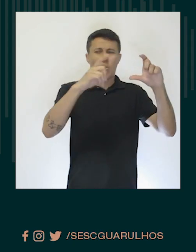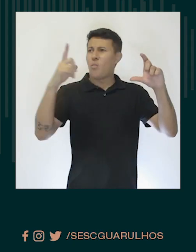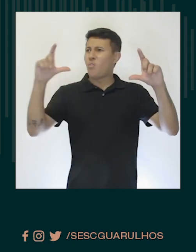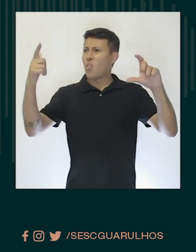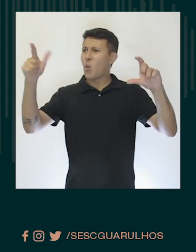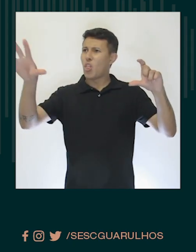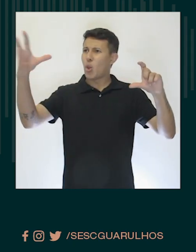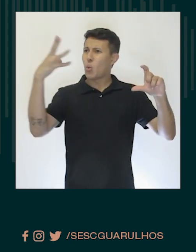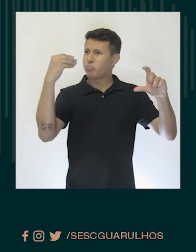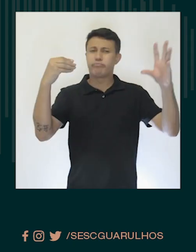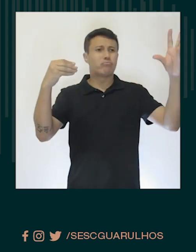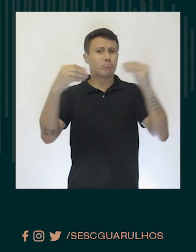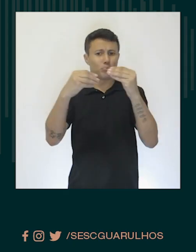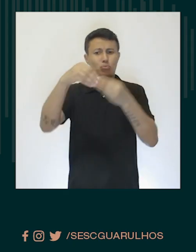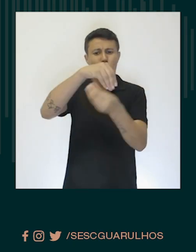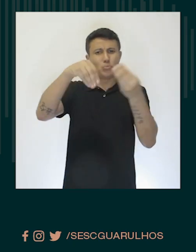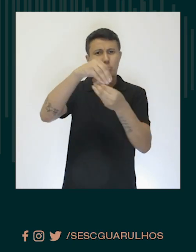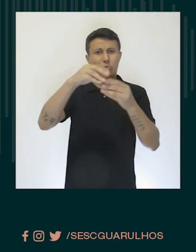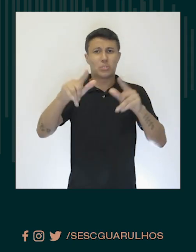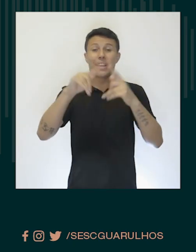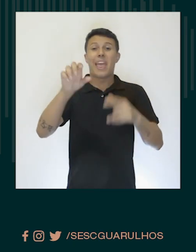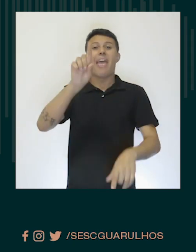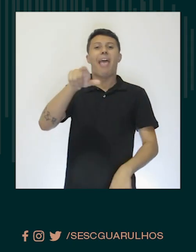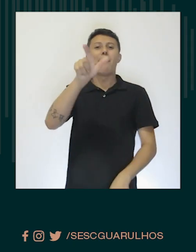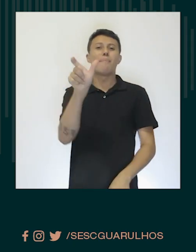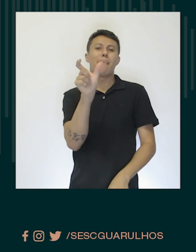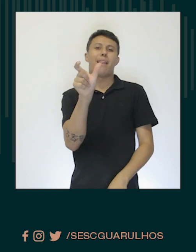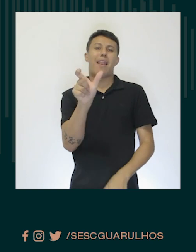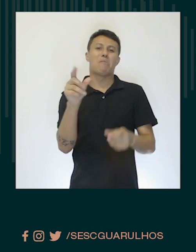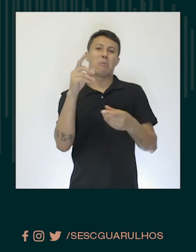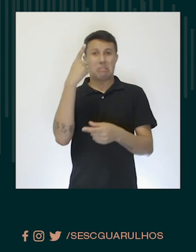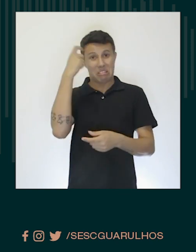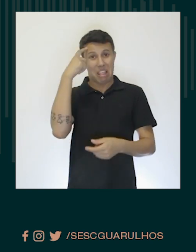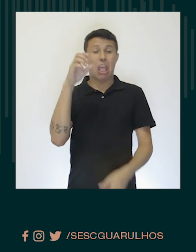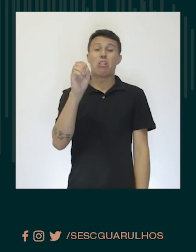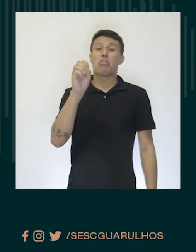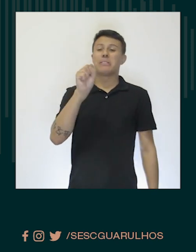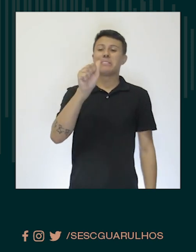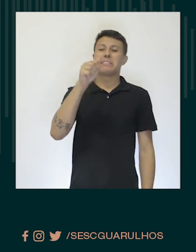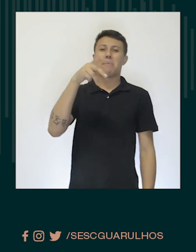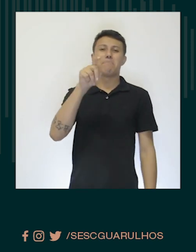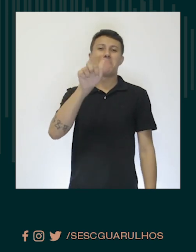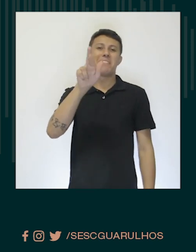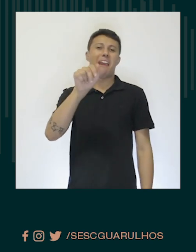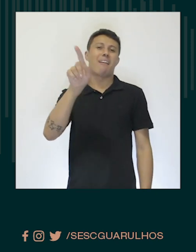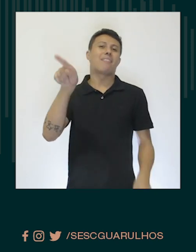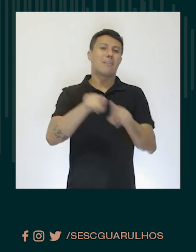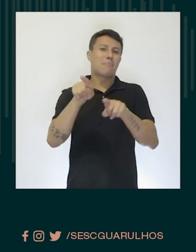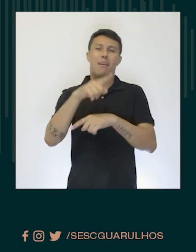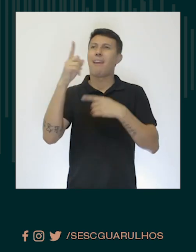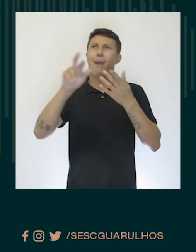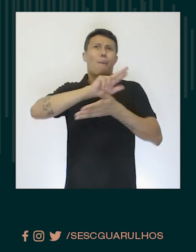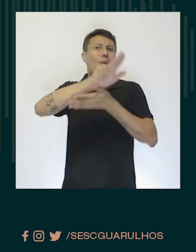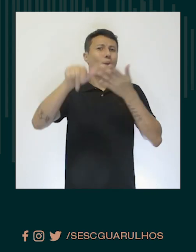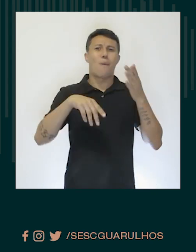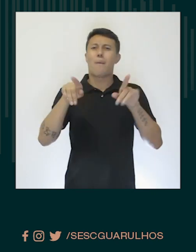e você executa da sua maneira. Eles compararam isso como samplear uma foto. Isso me abriu a mente para pensar